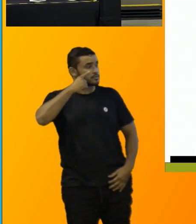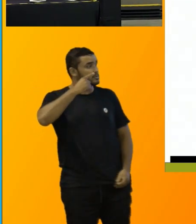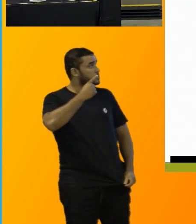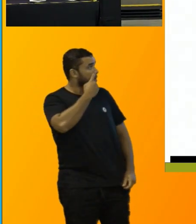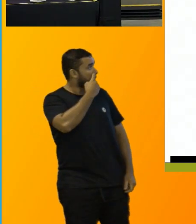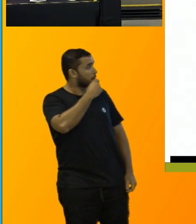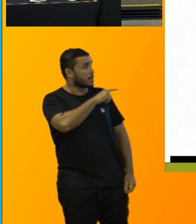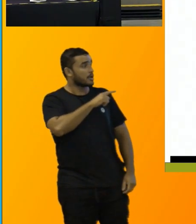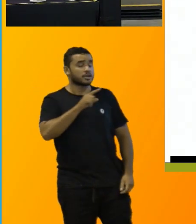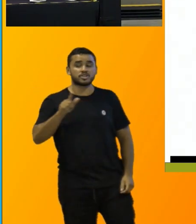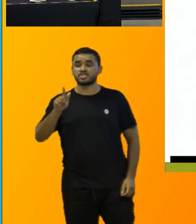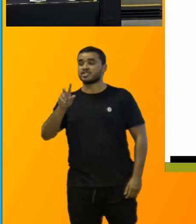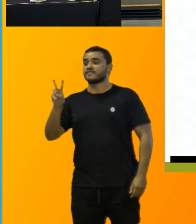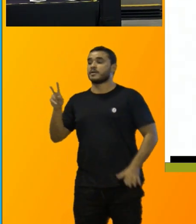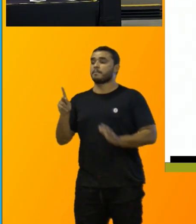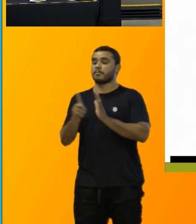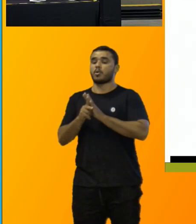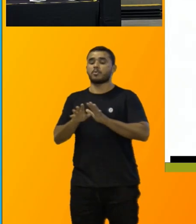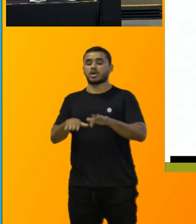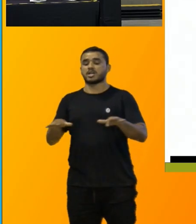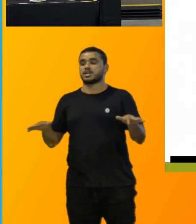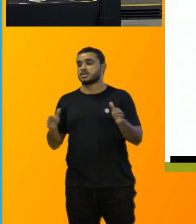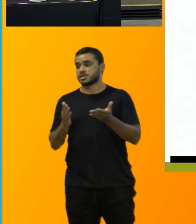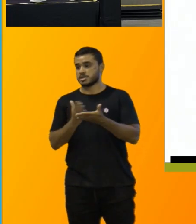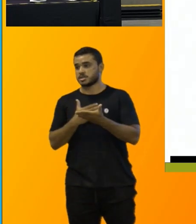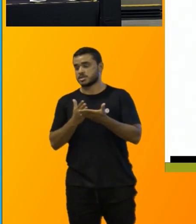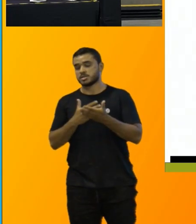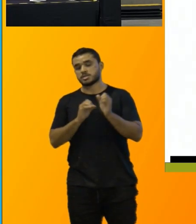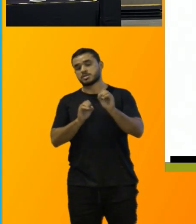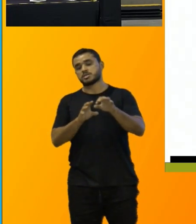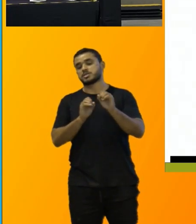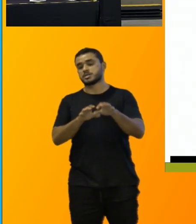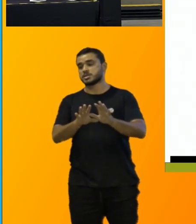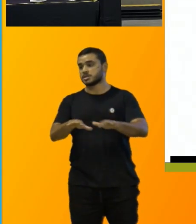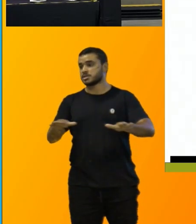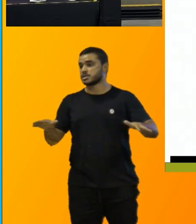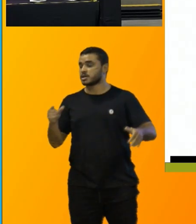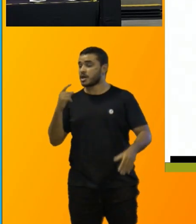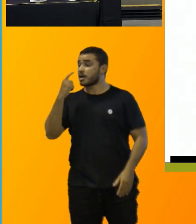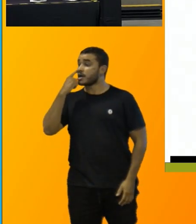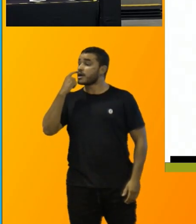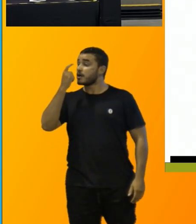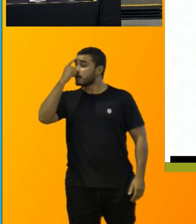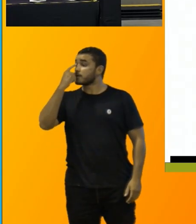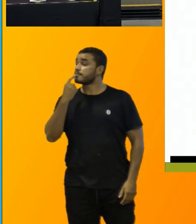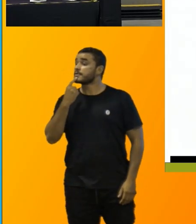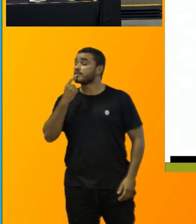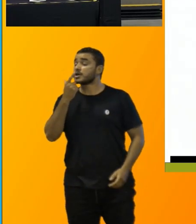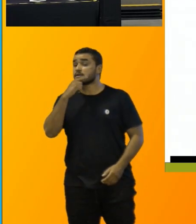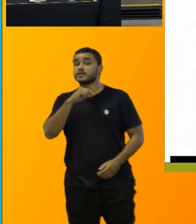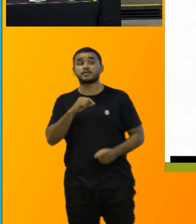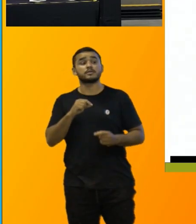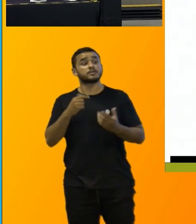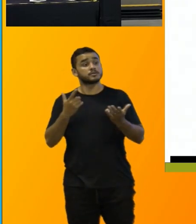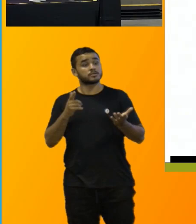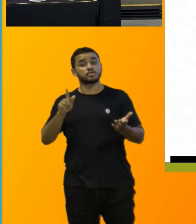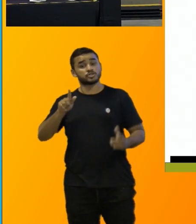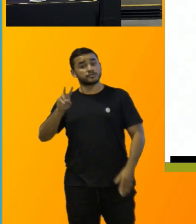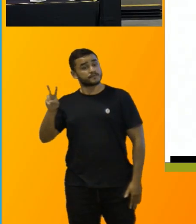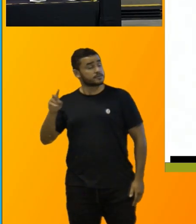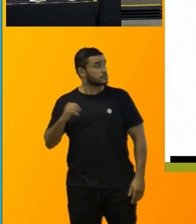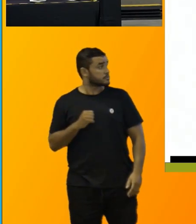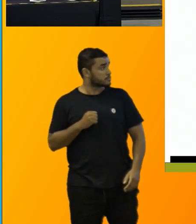para crianças. Era uma cartilha de alfabetização cujo personagem central era